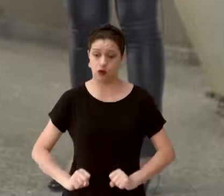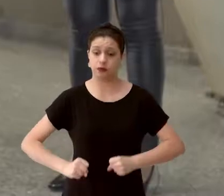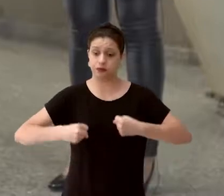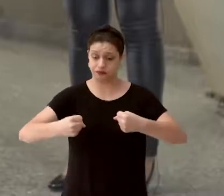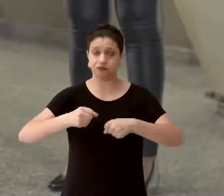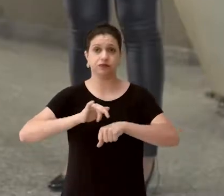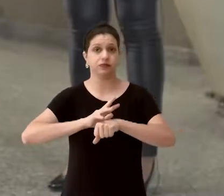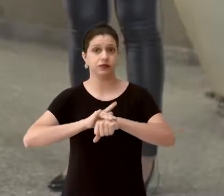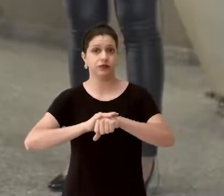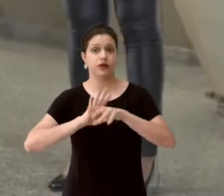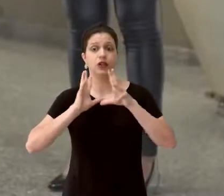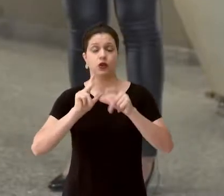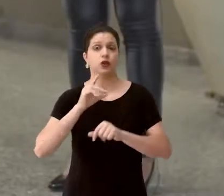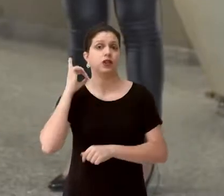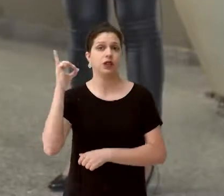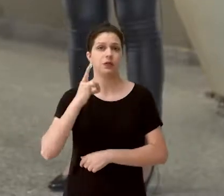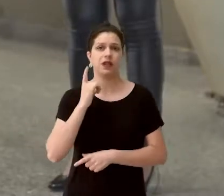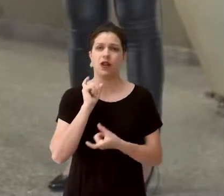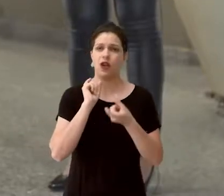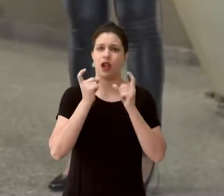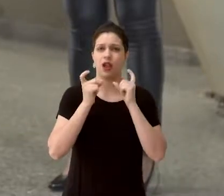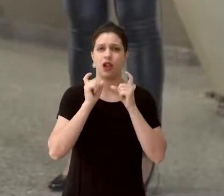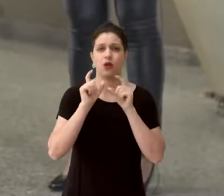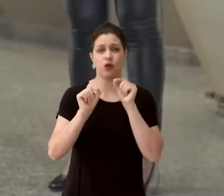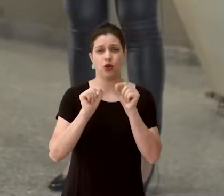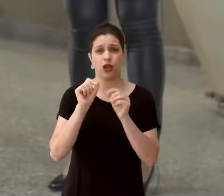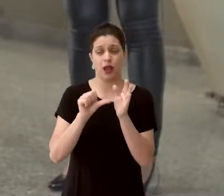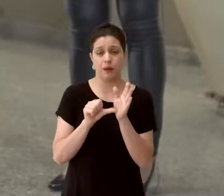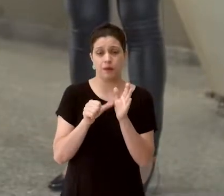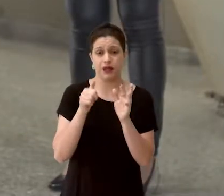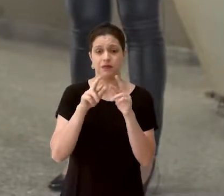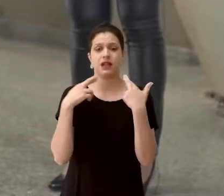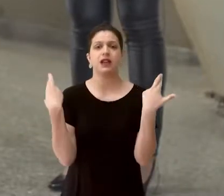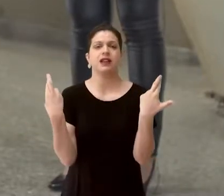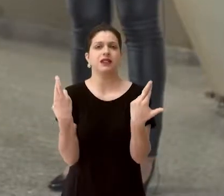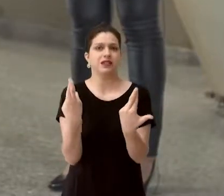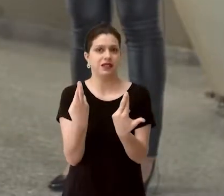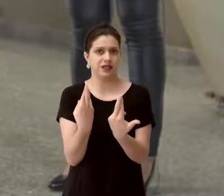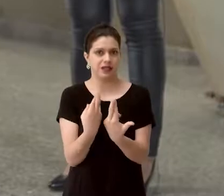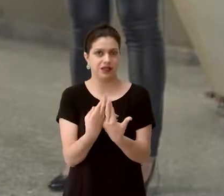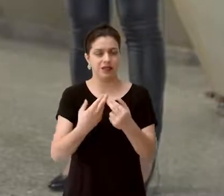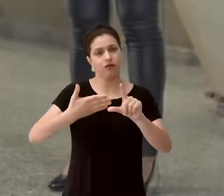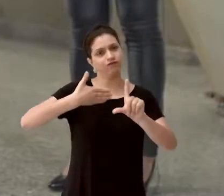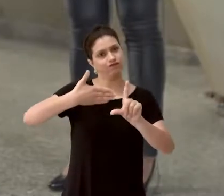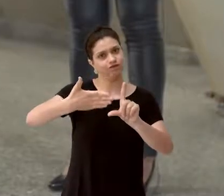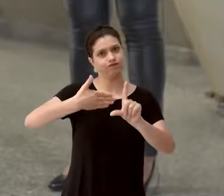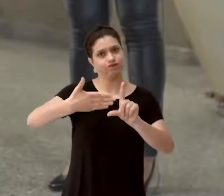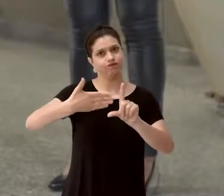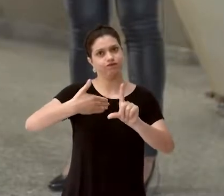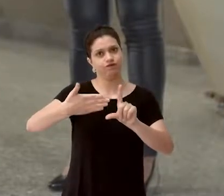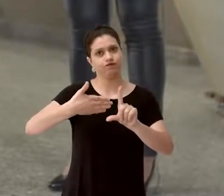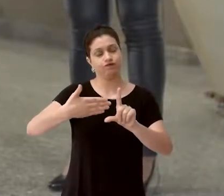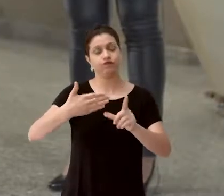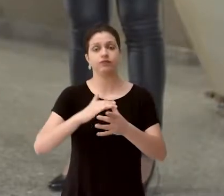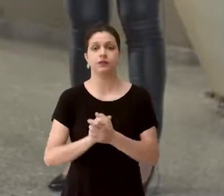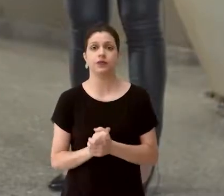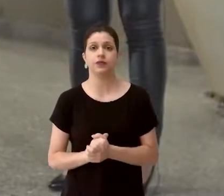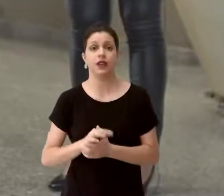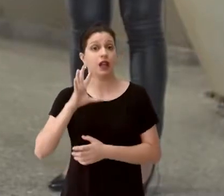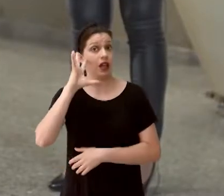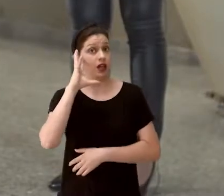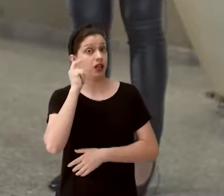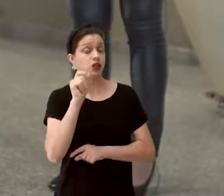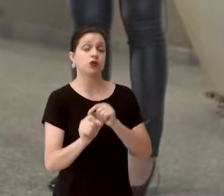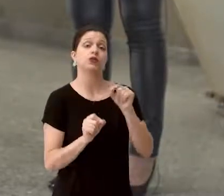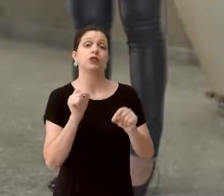das ações de combate à doença, os deputados reuniram-se naquela que foi a primeira sessão realizada